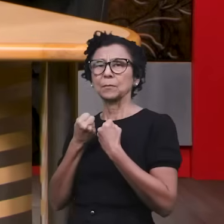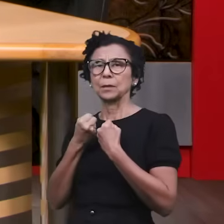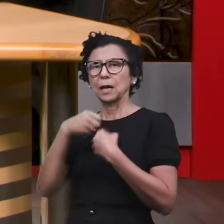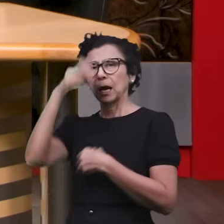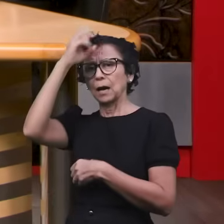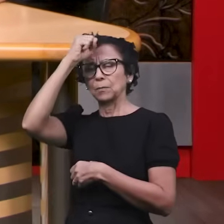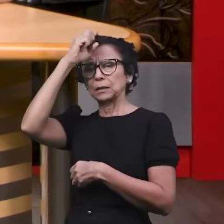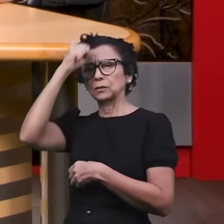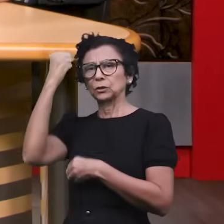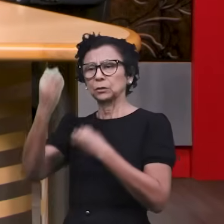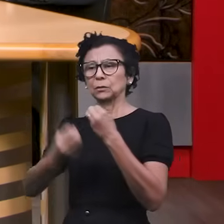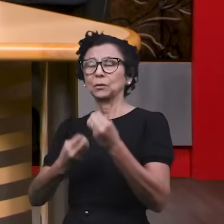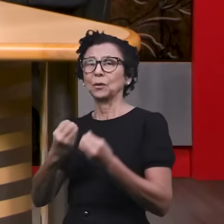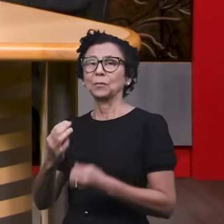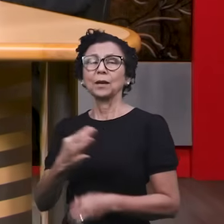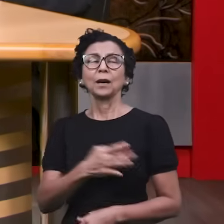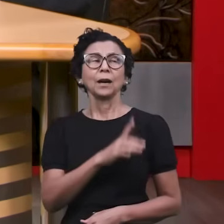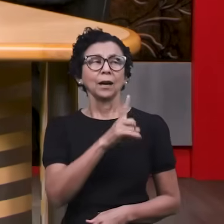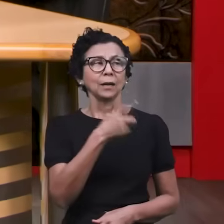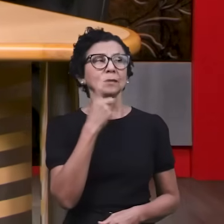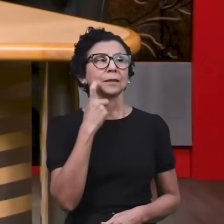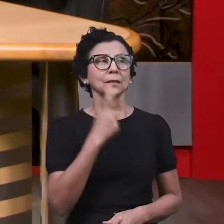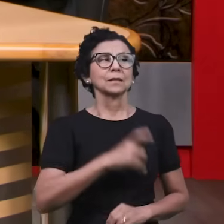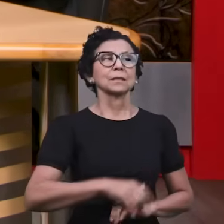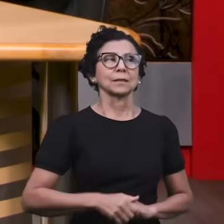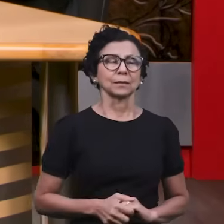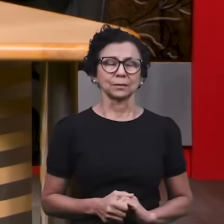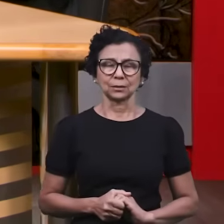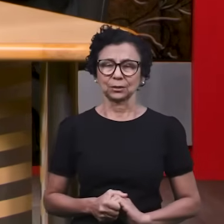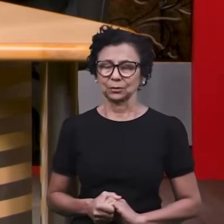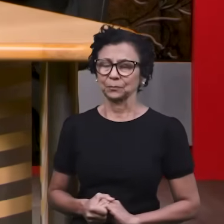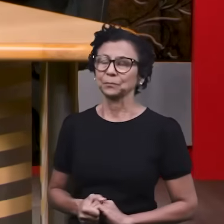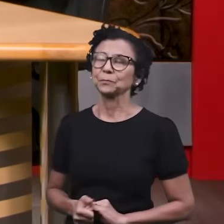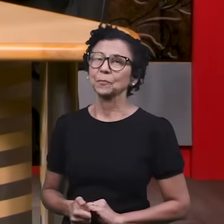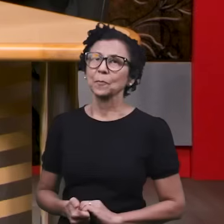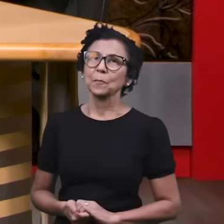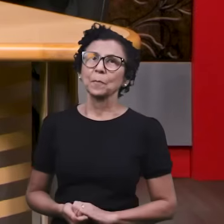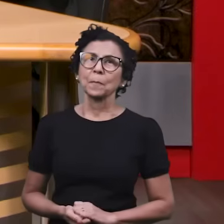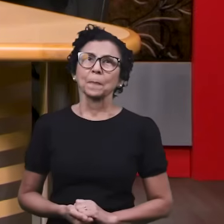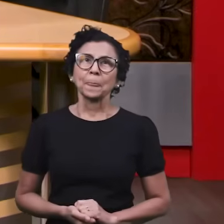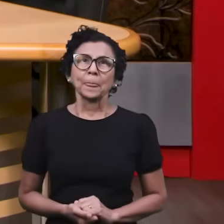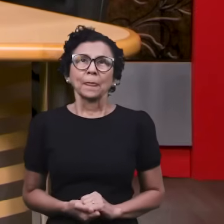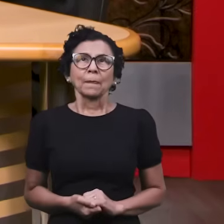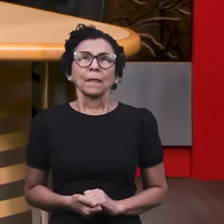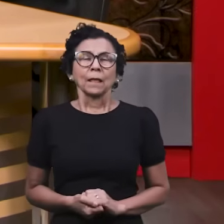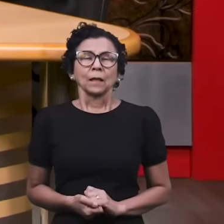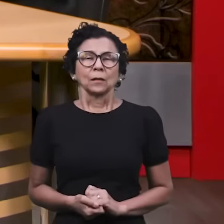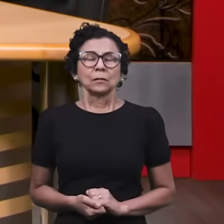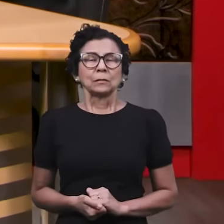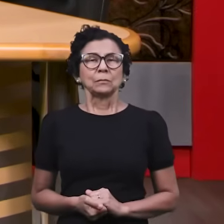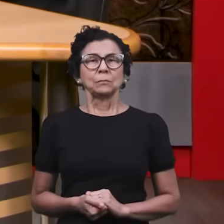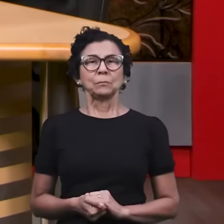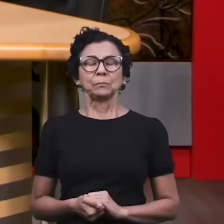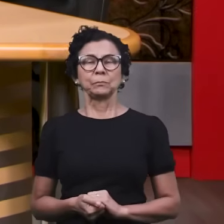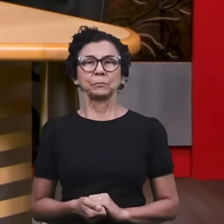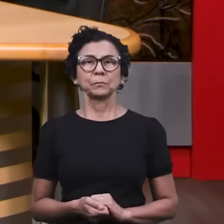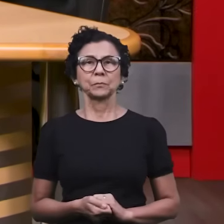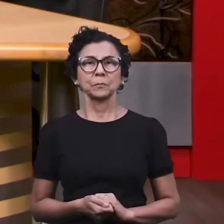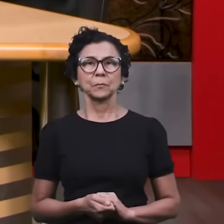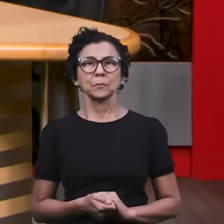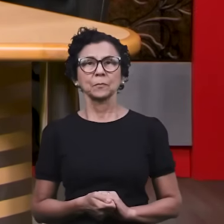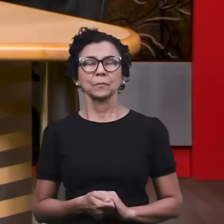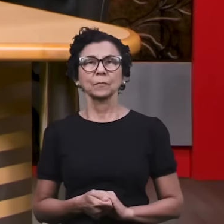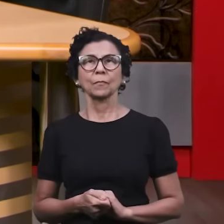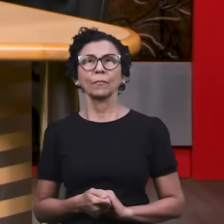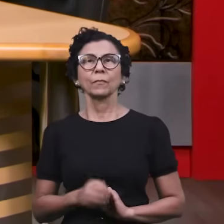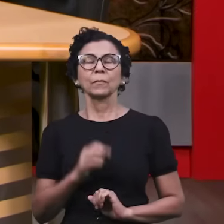abordou um ponto interessante. Há revelações na ceia que